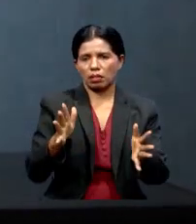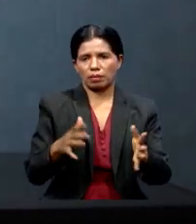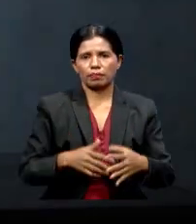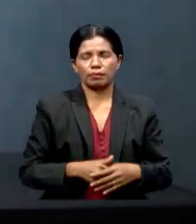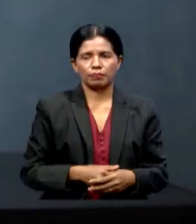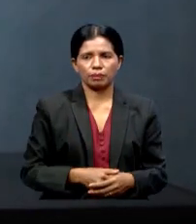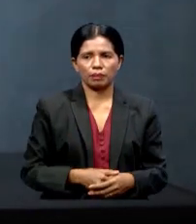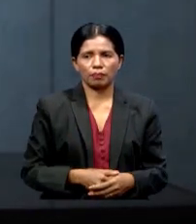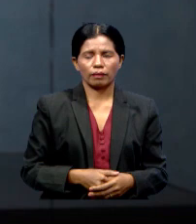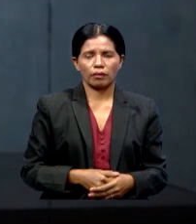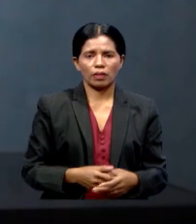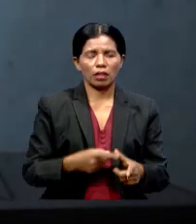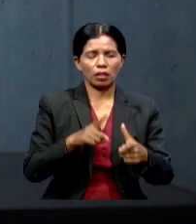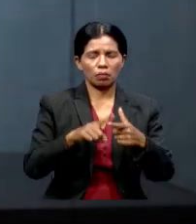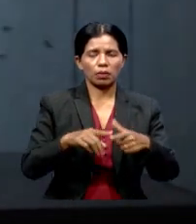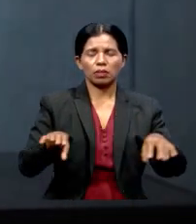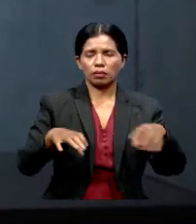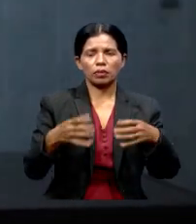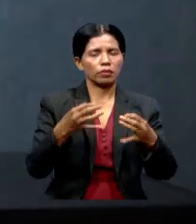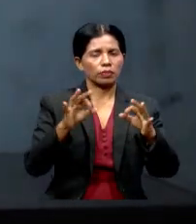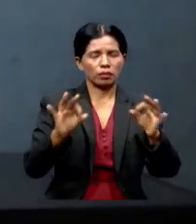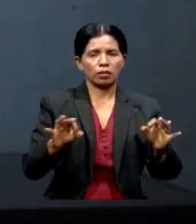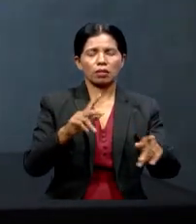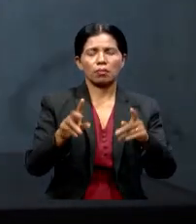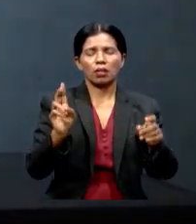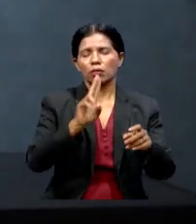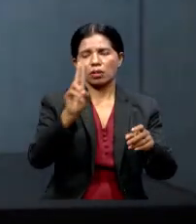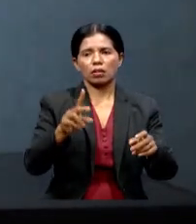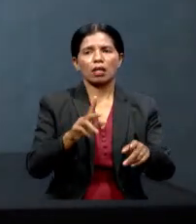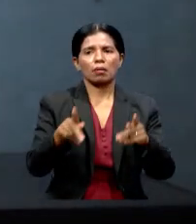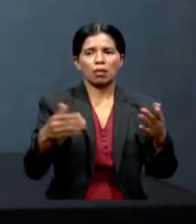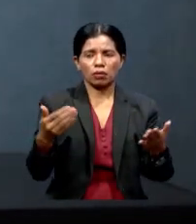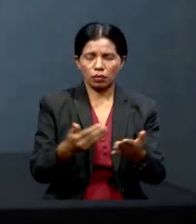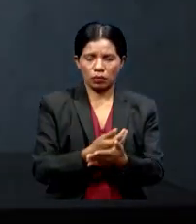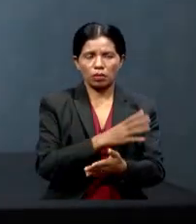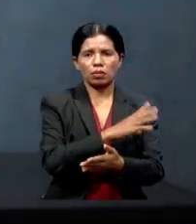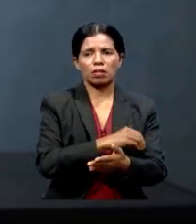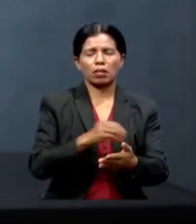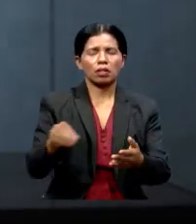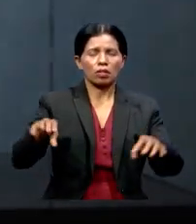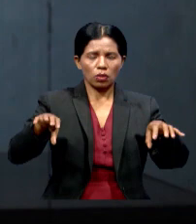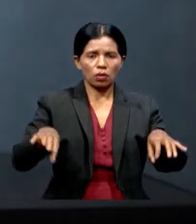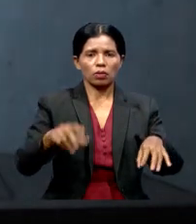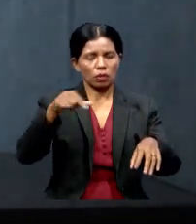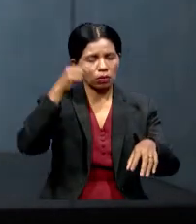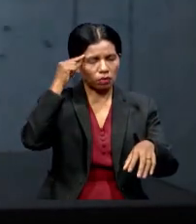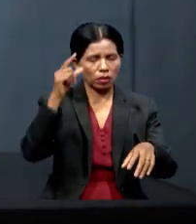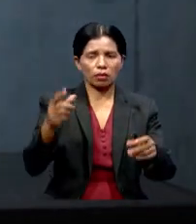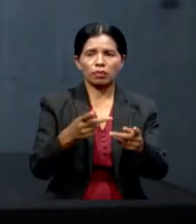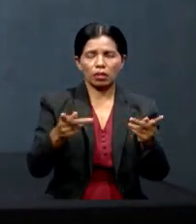E depois de também mandar o outro lá um Zatan, é uma forma de palitar, ele estrutura o governo, né? Nessa fase de aprender